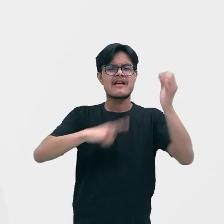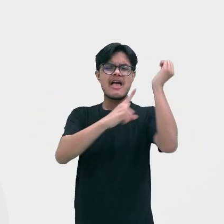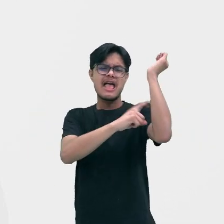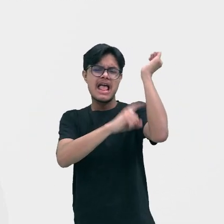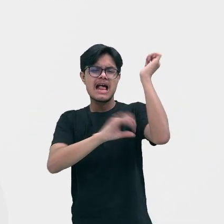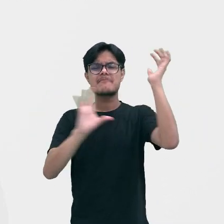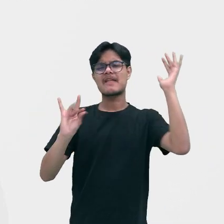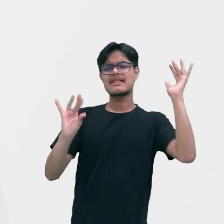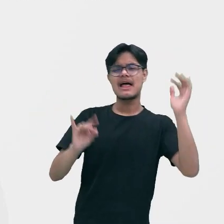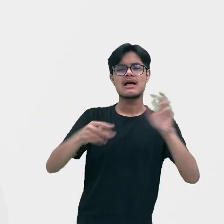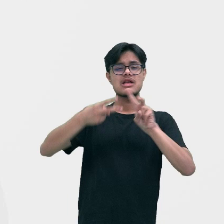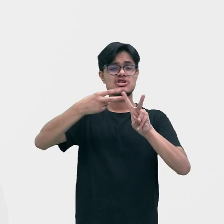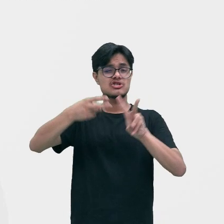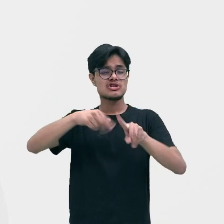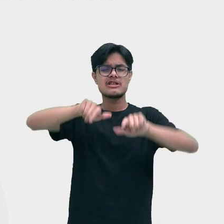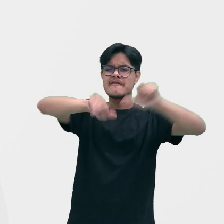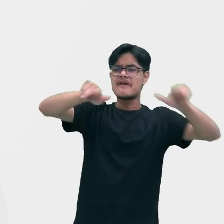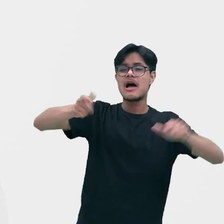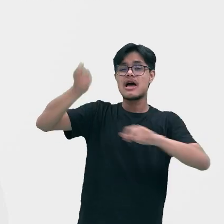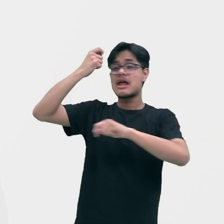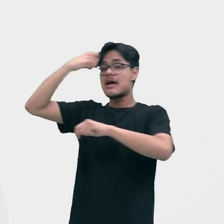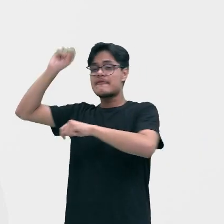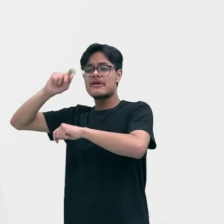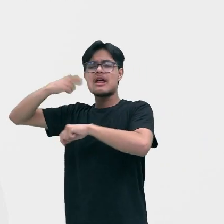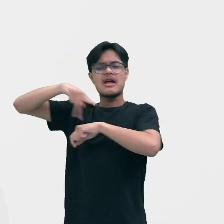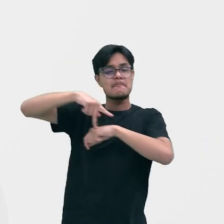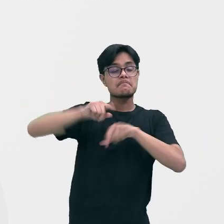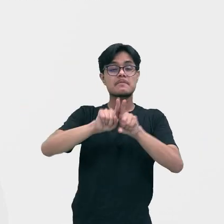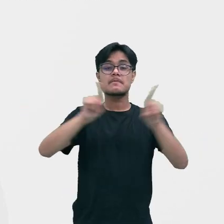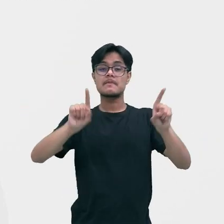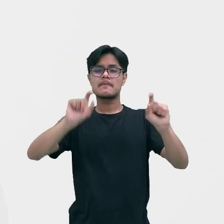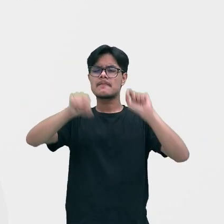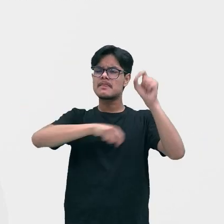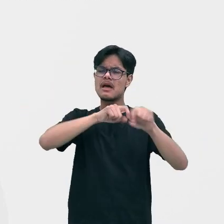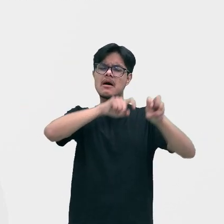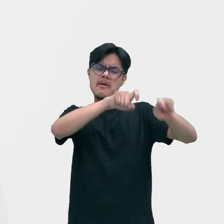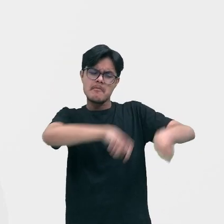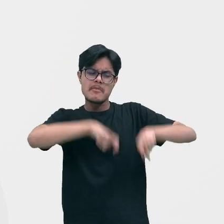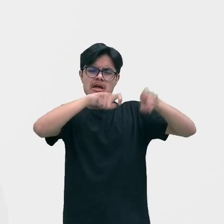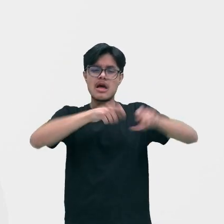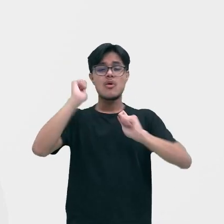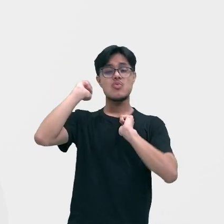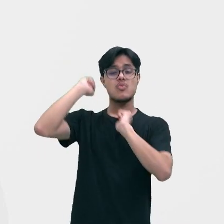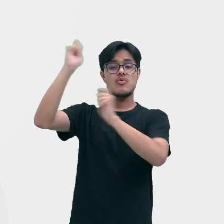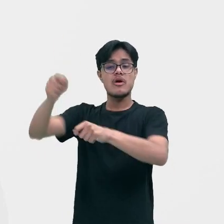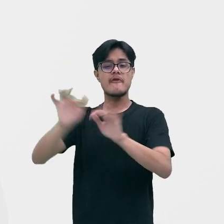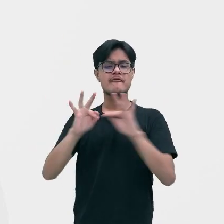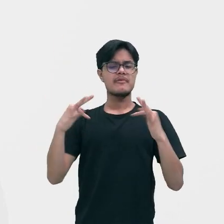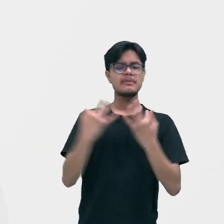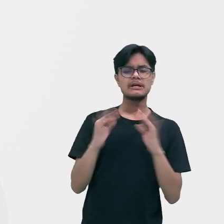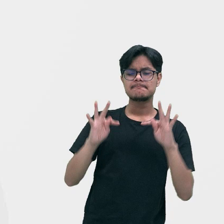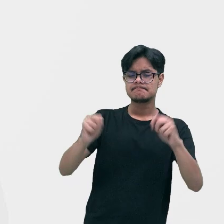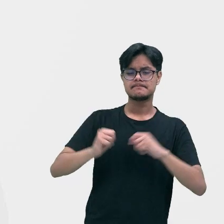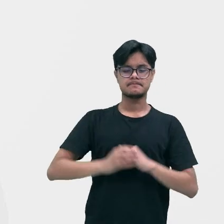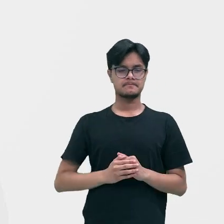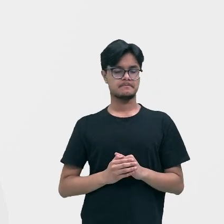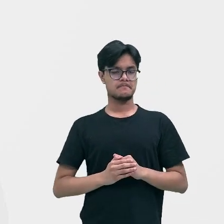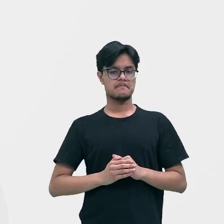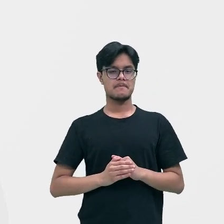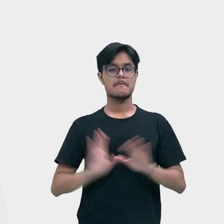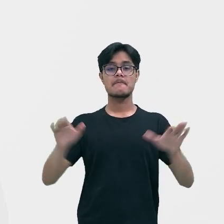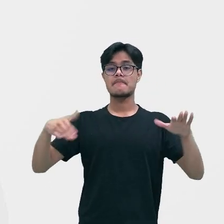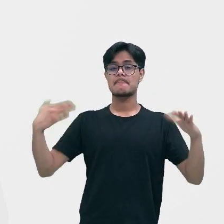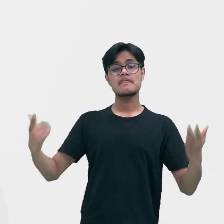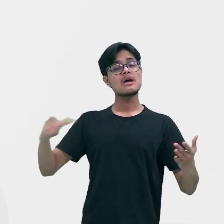indígenas, quilombolas, assentados da reforma agrária, pescadores, agricultores, familiares, etc. Afirmam a